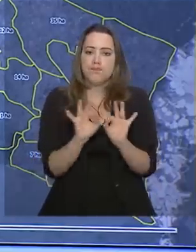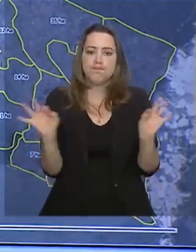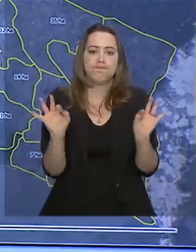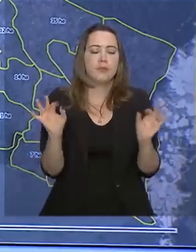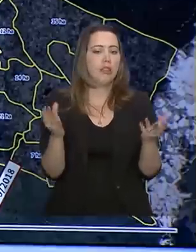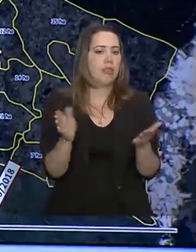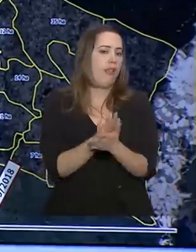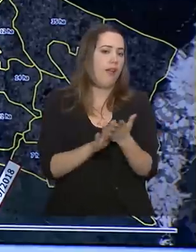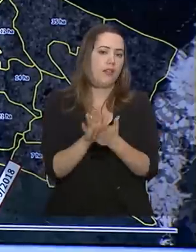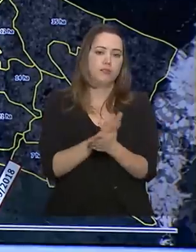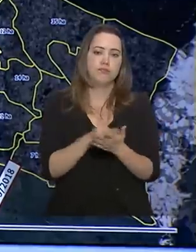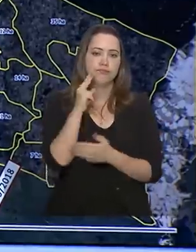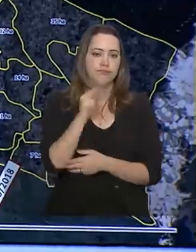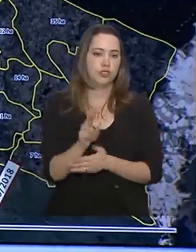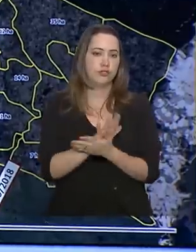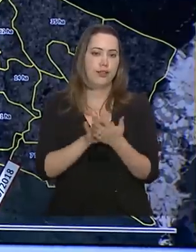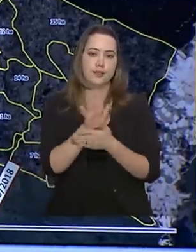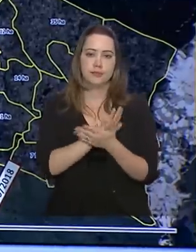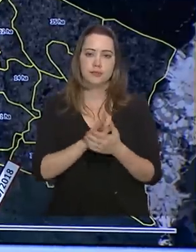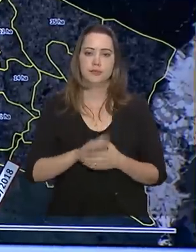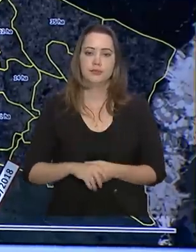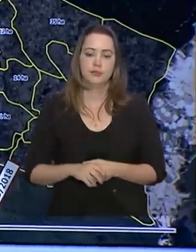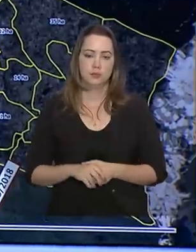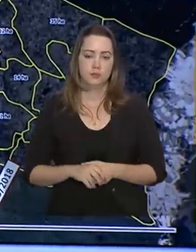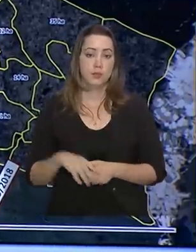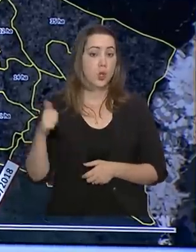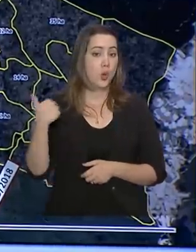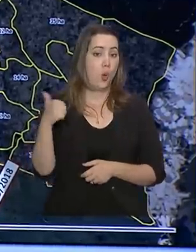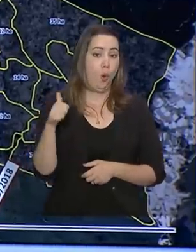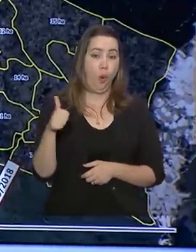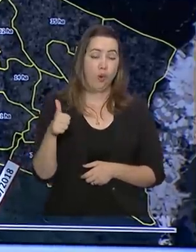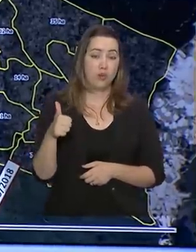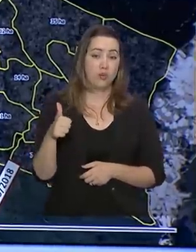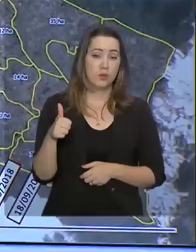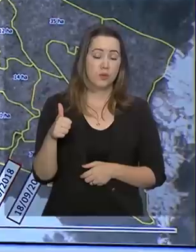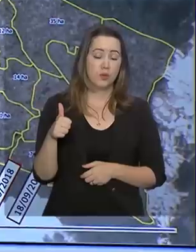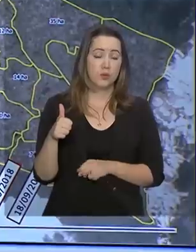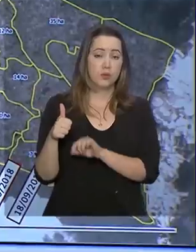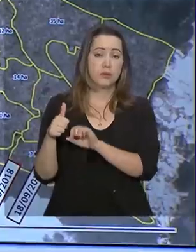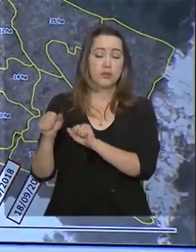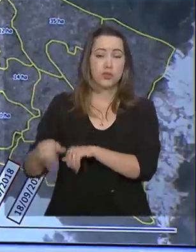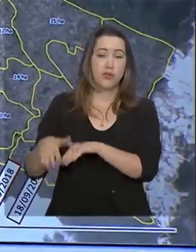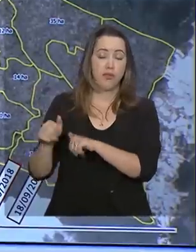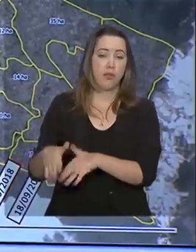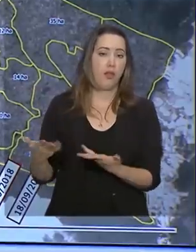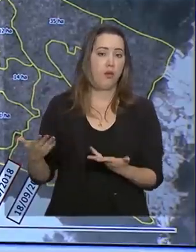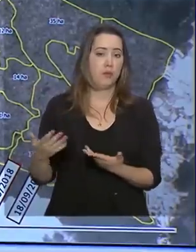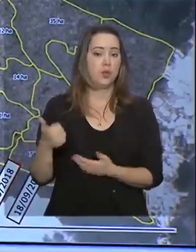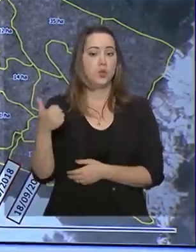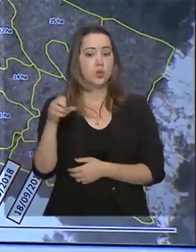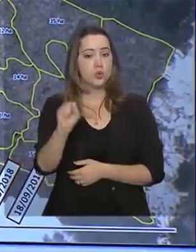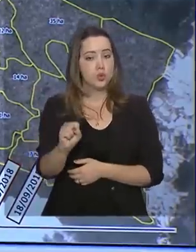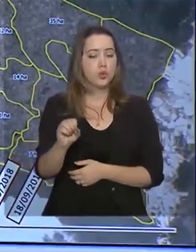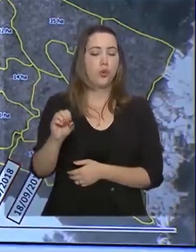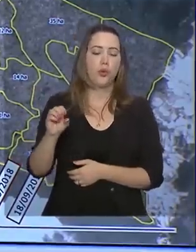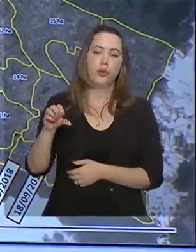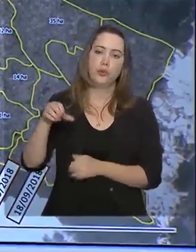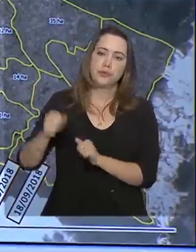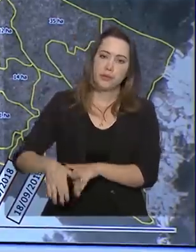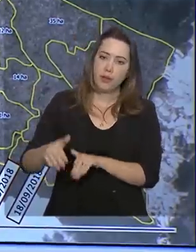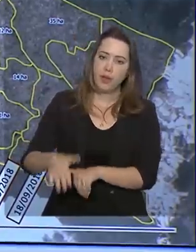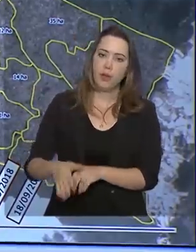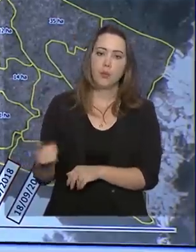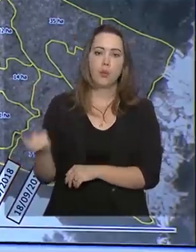próximo 11 do 9 pode pode mais pra frente a 18 9 próximo